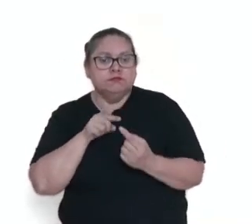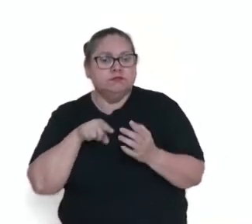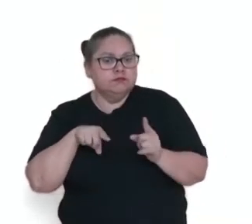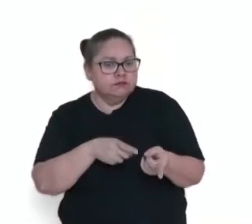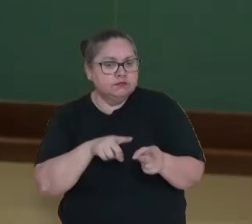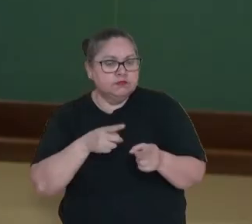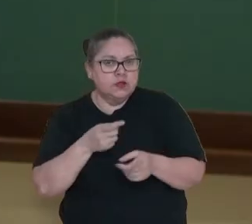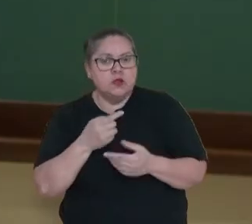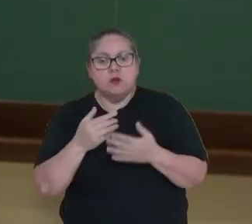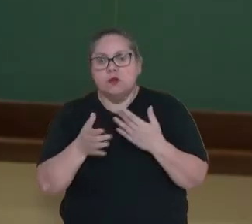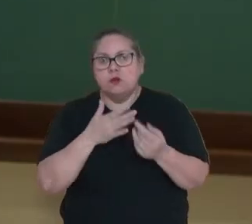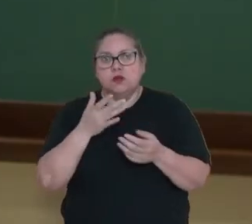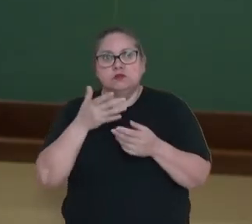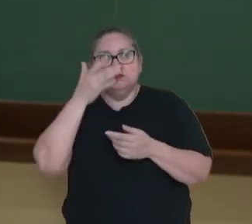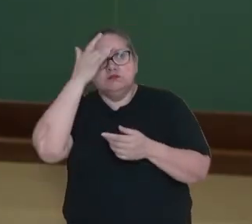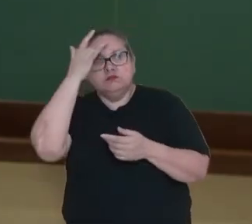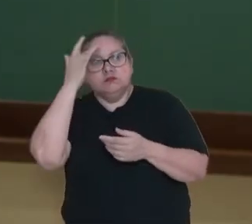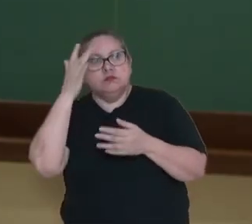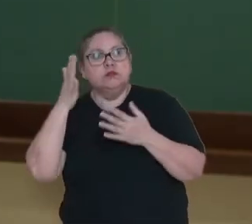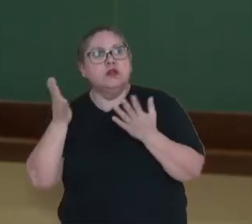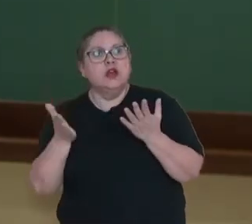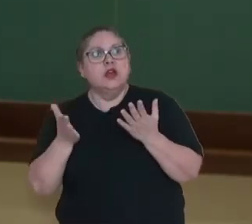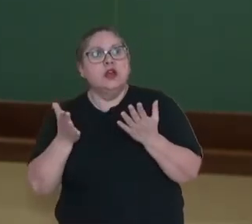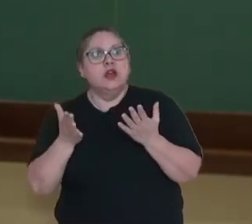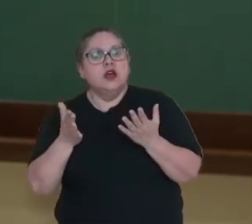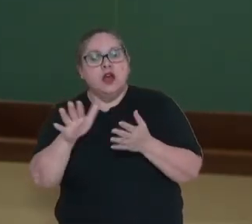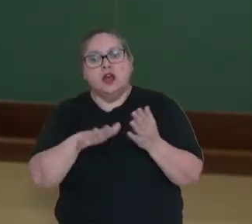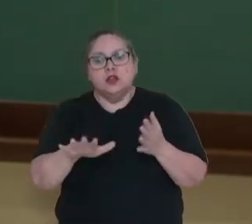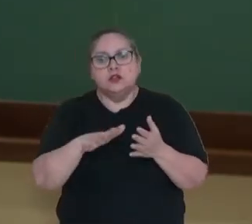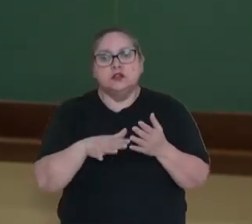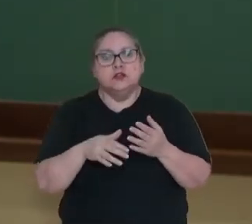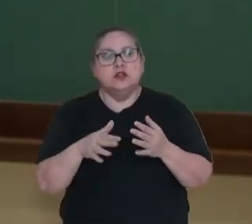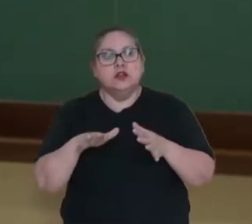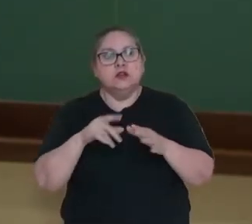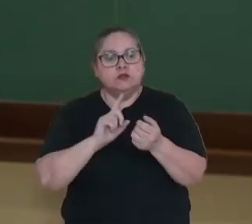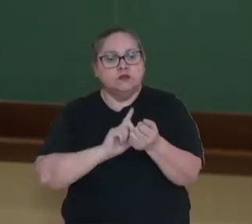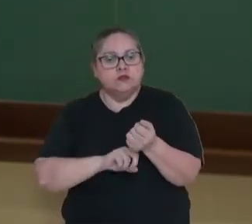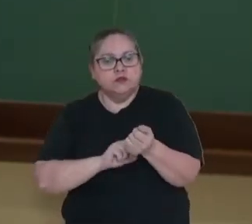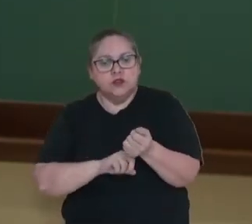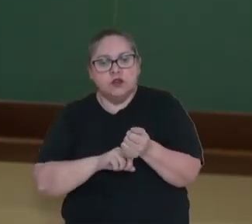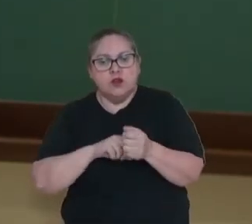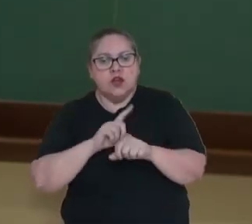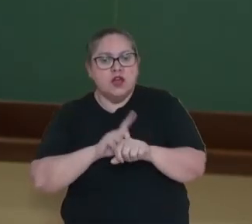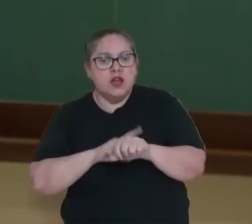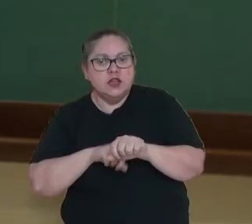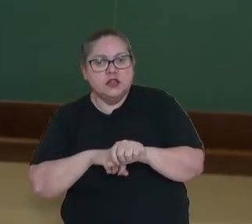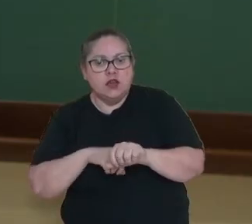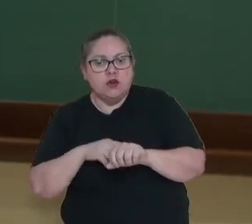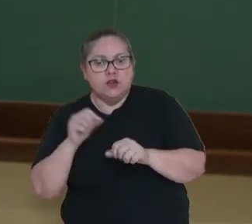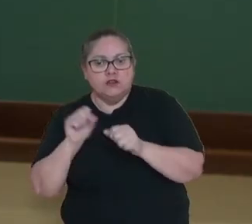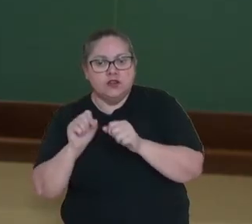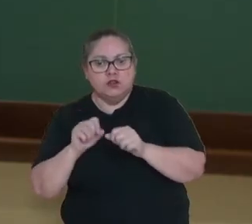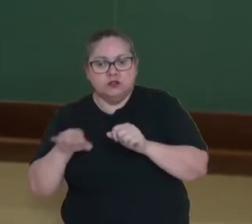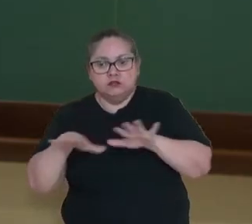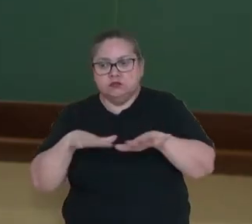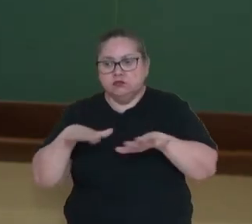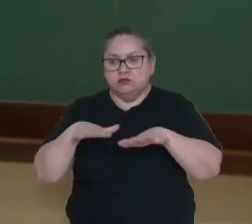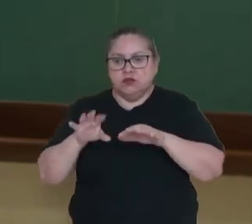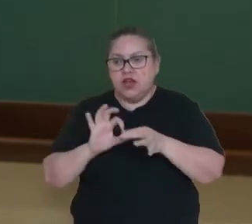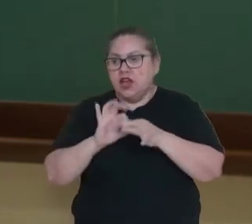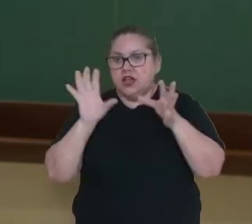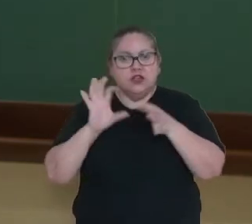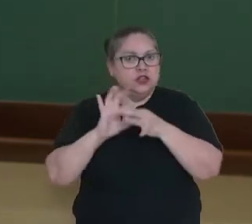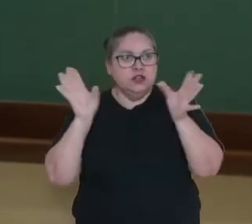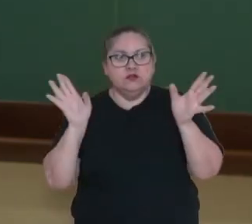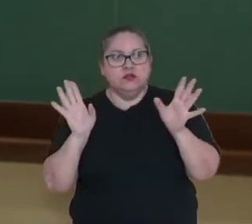vida de qualquer área. E a improvisação são movimentos livres, realizados sem seguir movimentos pré-determinados,